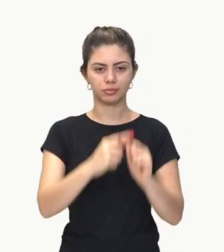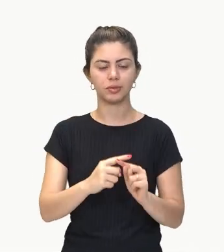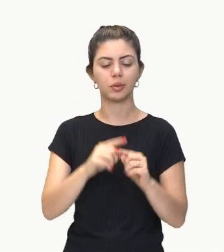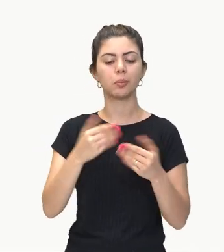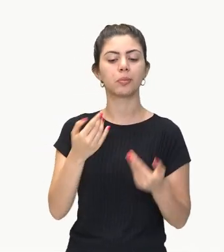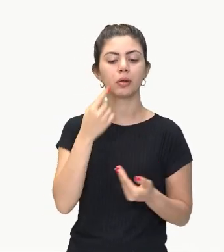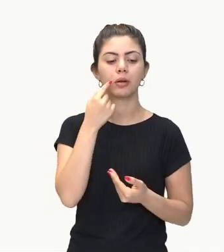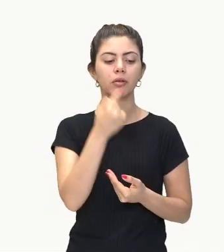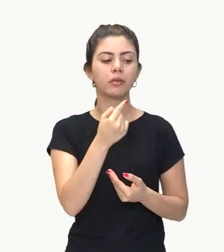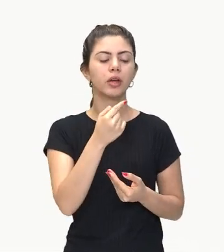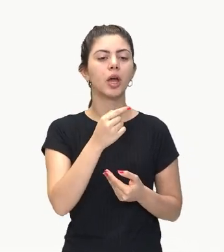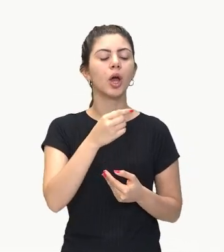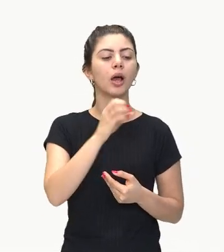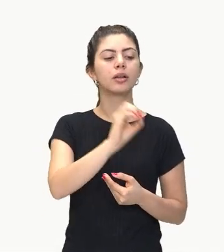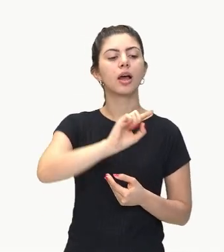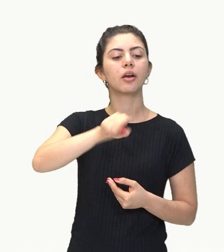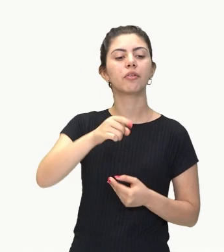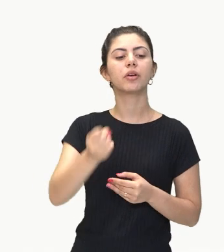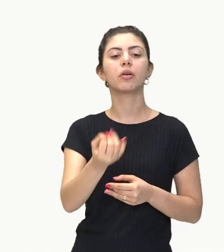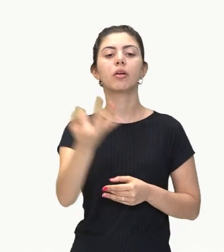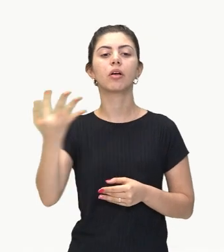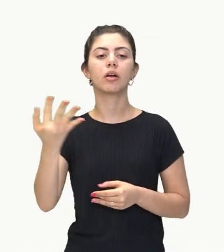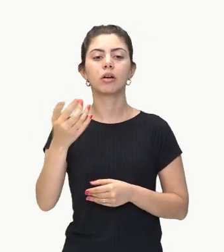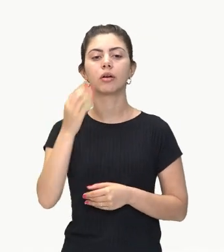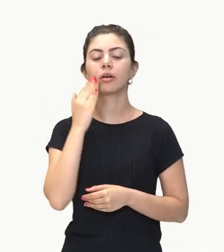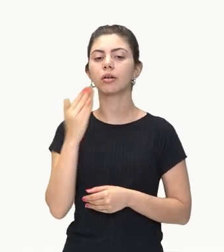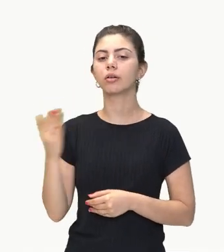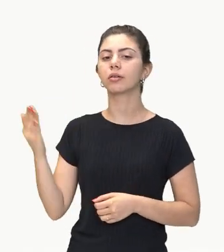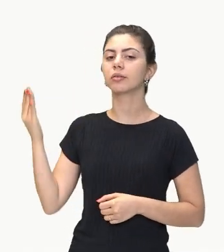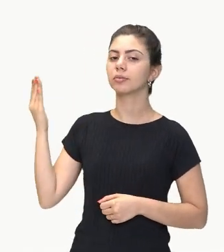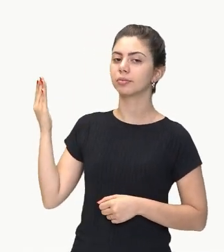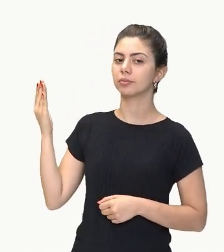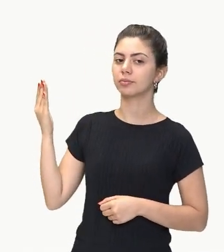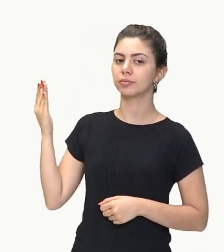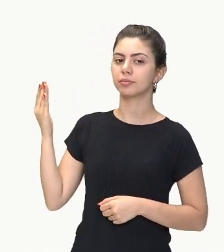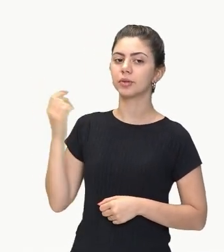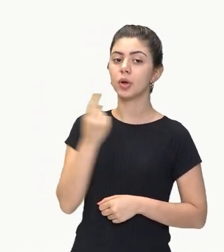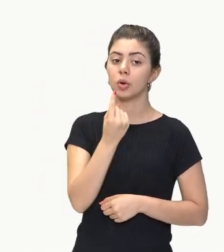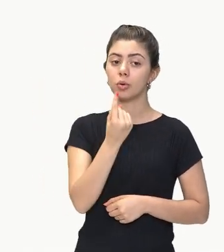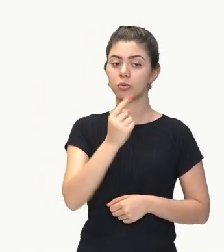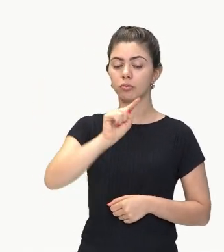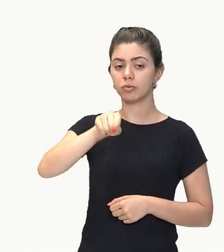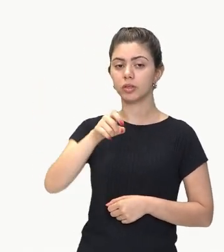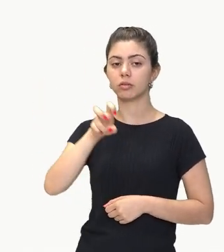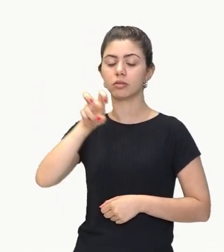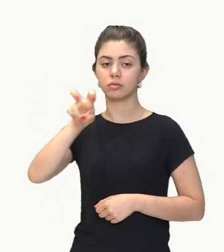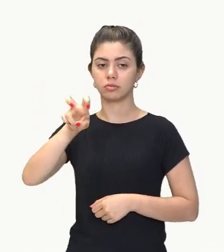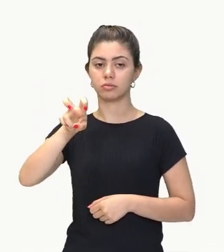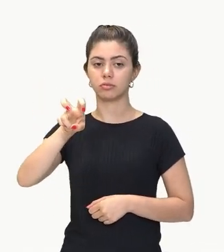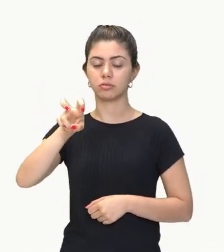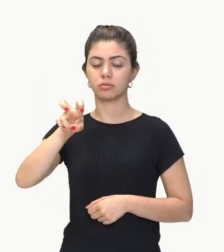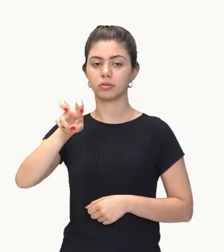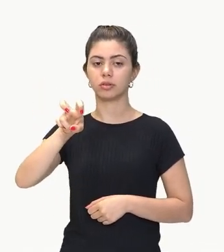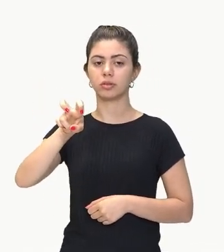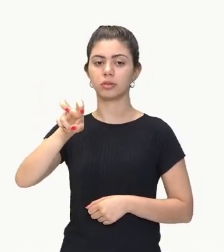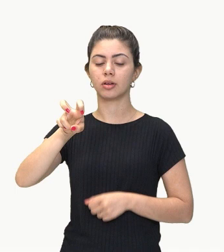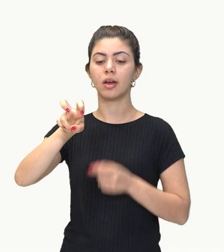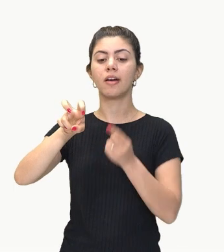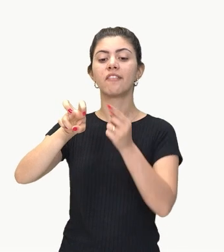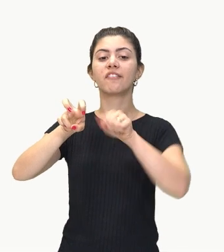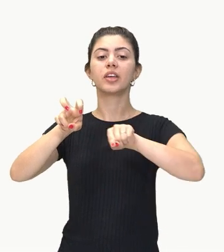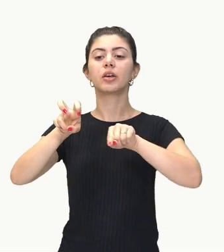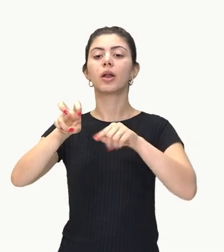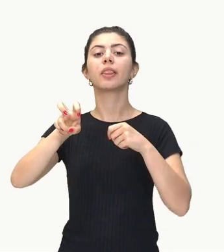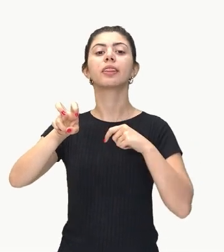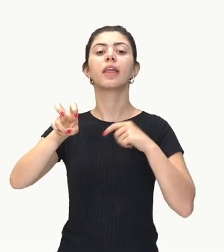possuem depois da vírgula. Então, aqui, ó, 1,5 possui apenas um